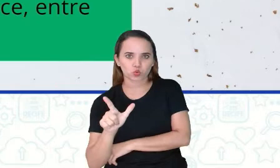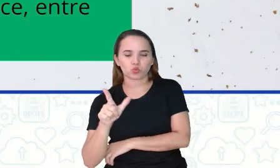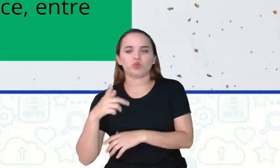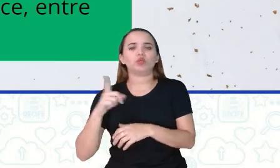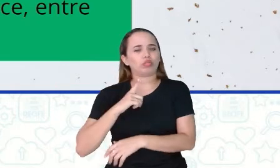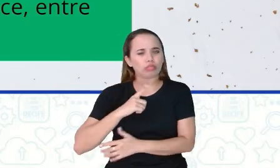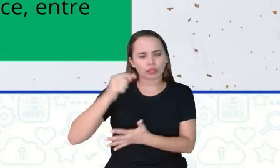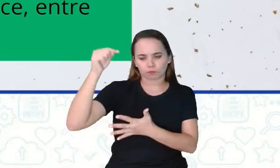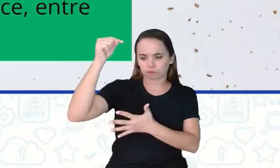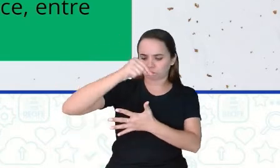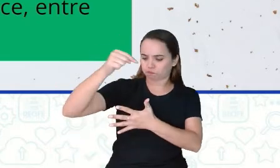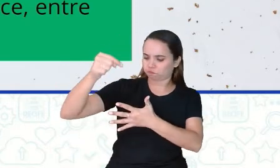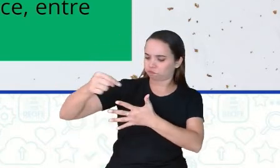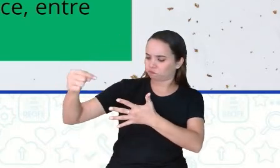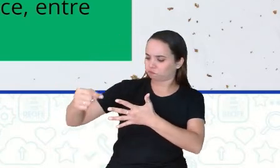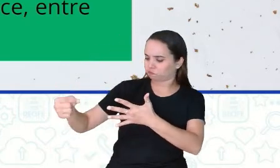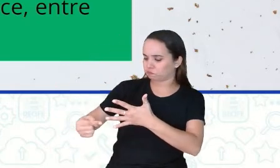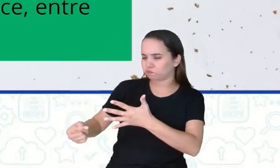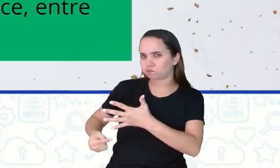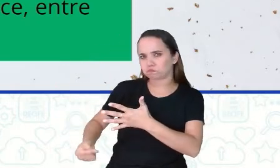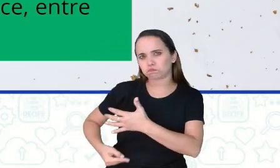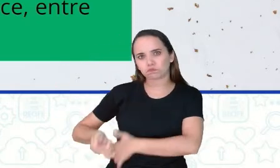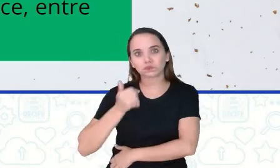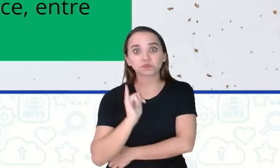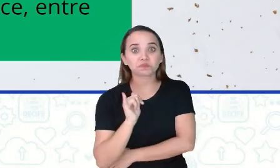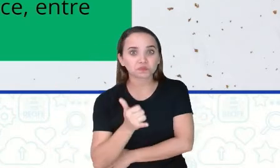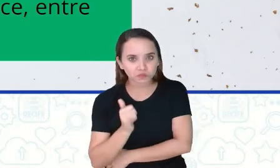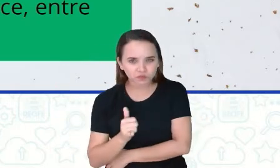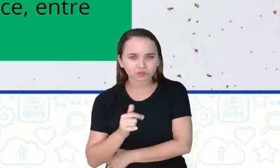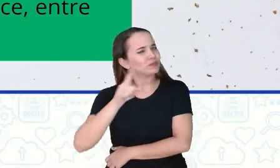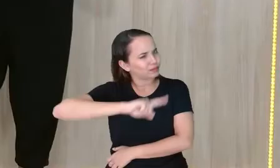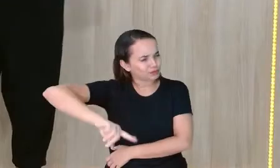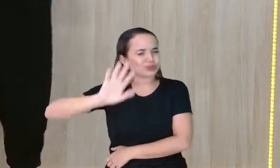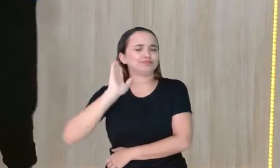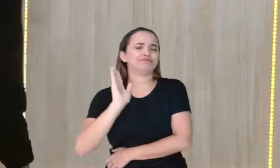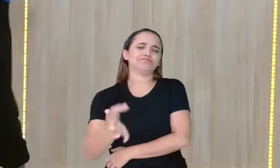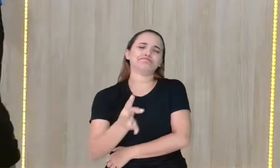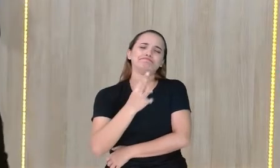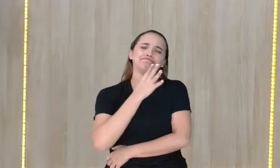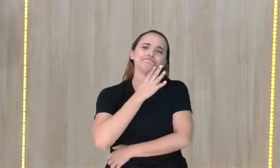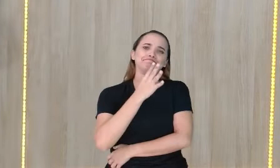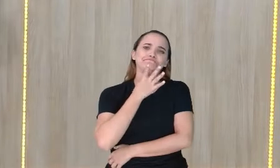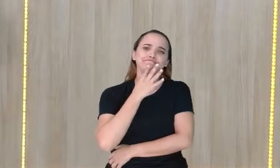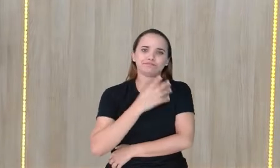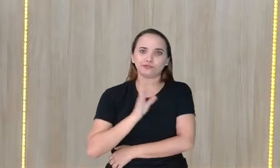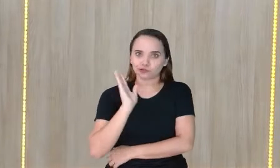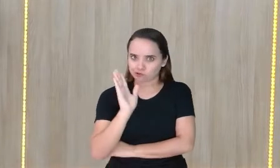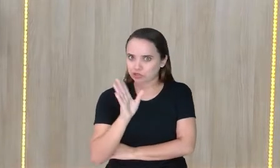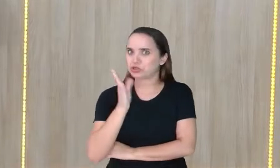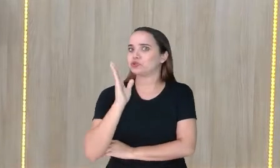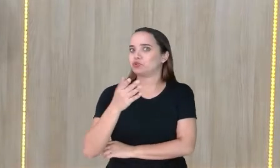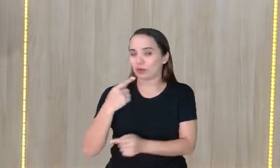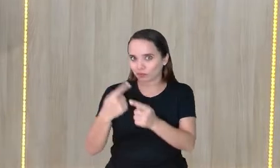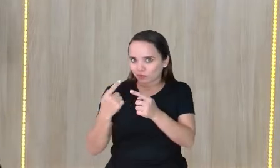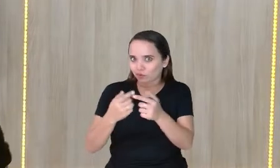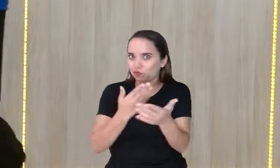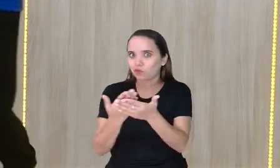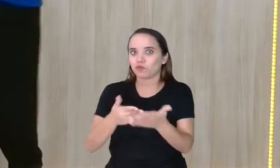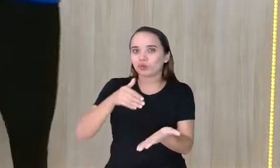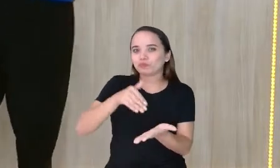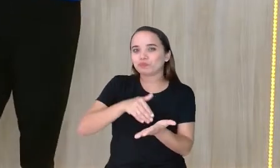Contos, mini-contos, contos de fada, fábulas, tudo isso vocês estão afiadíssimos, porque a gente viu isso na última